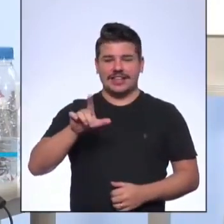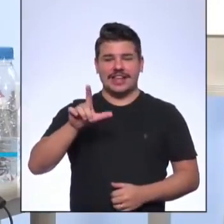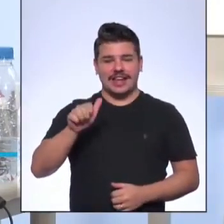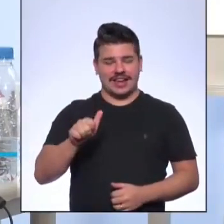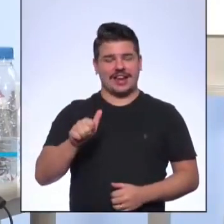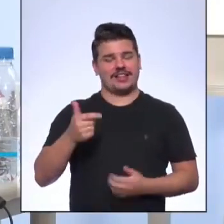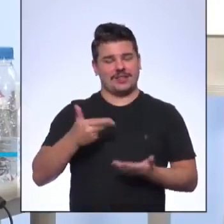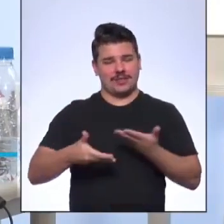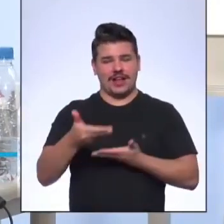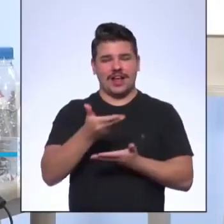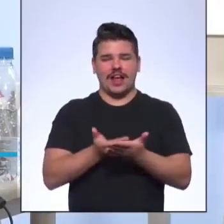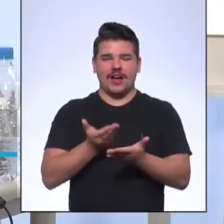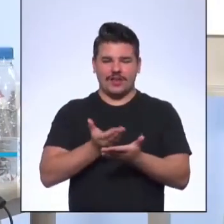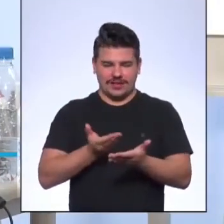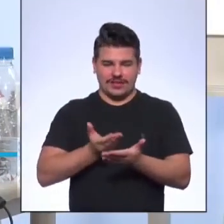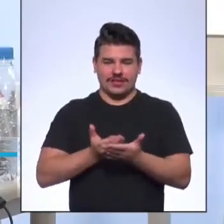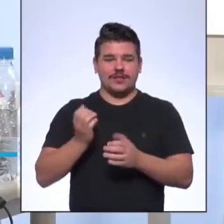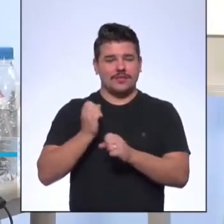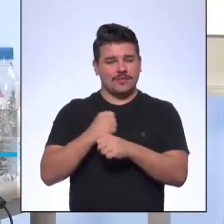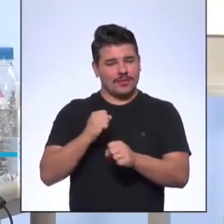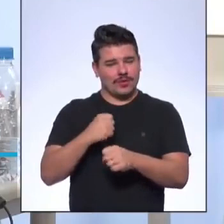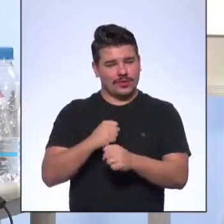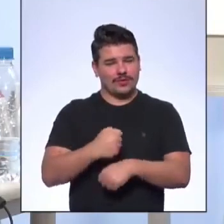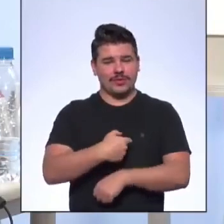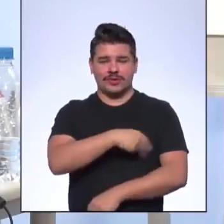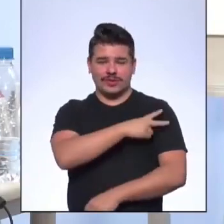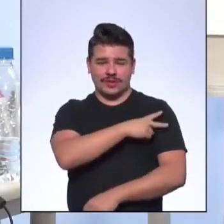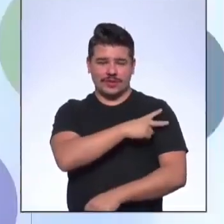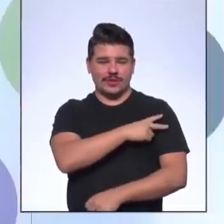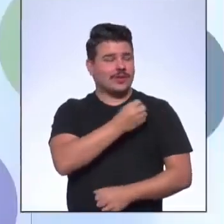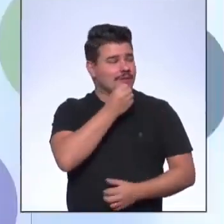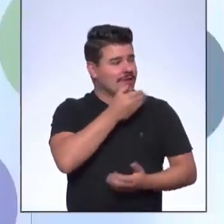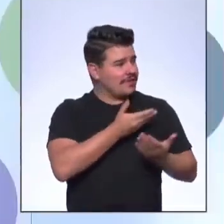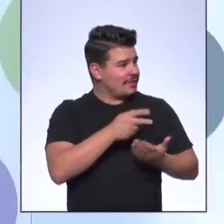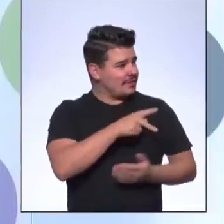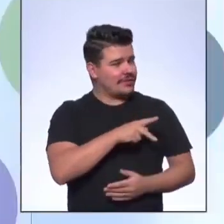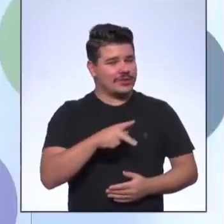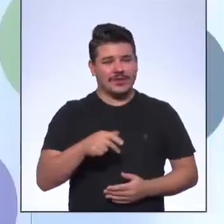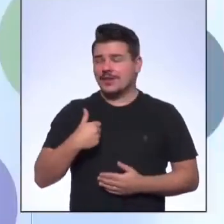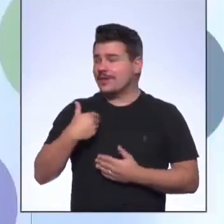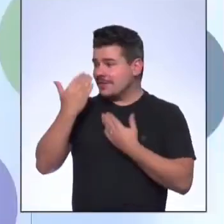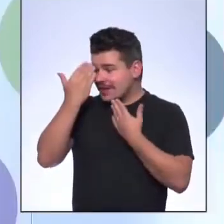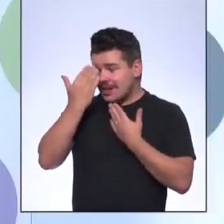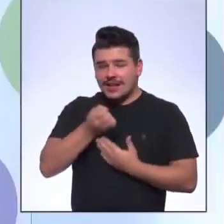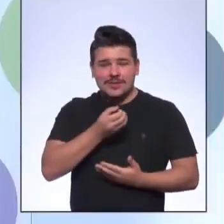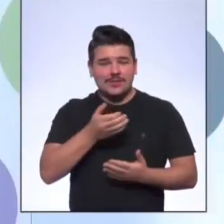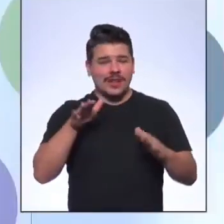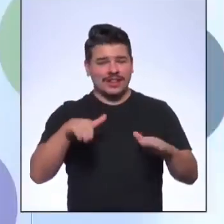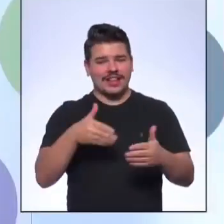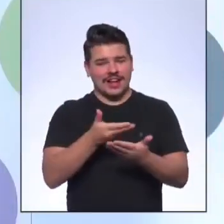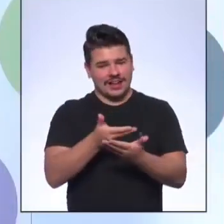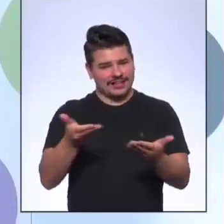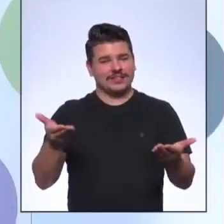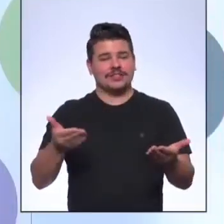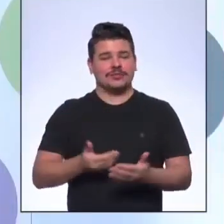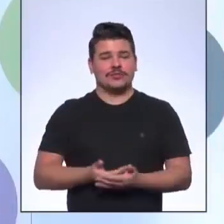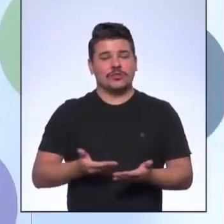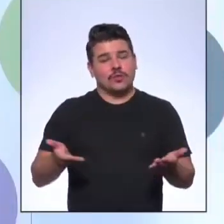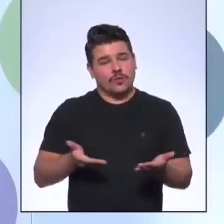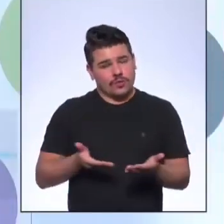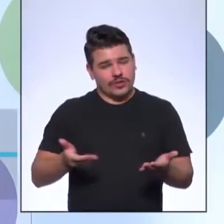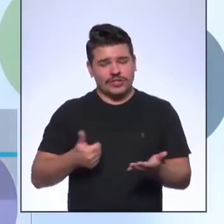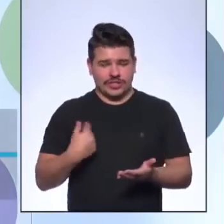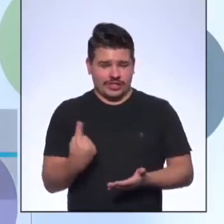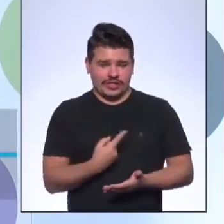de Biologia da segunda série. Bem-vinda, professora. Obrigada, boa tarde, pessoal. Então, hoje a gente vai